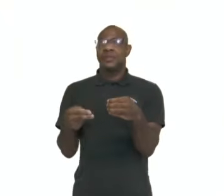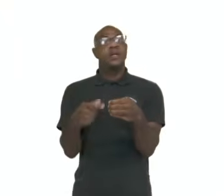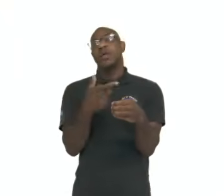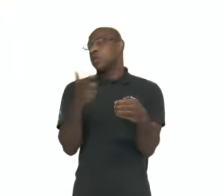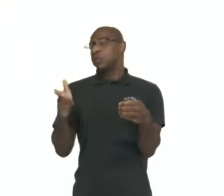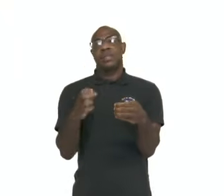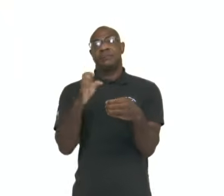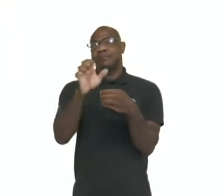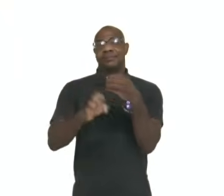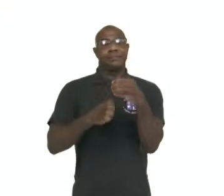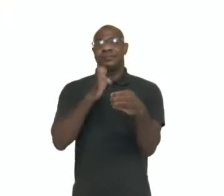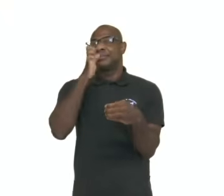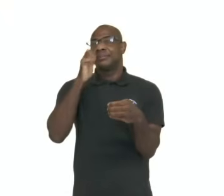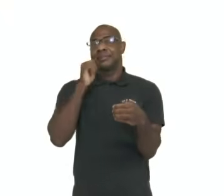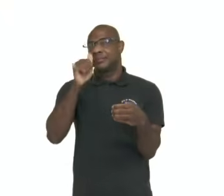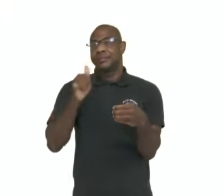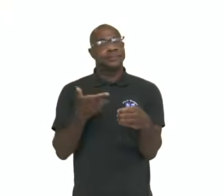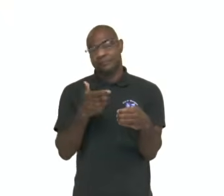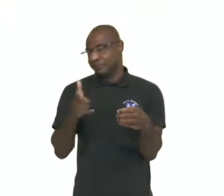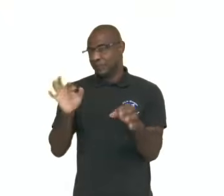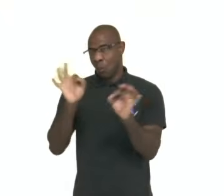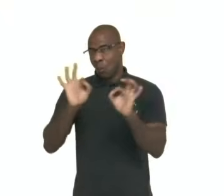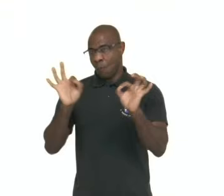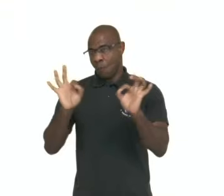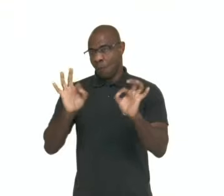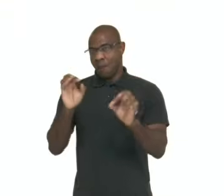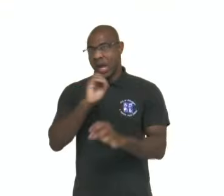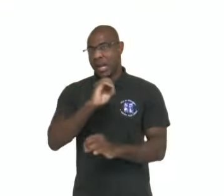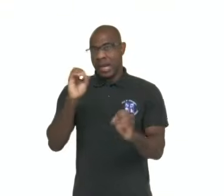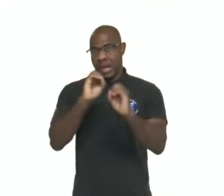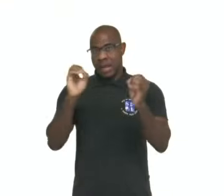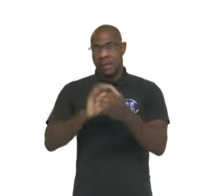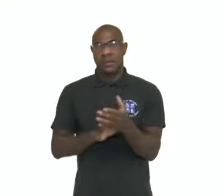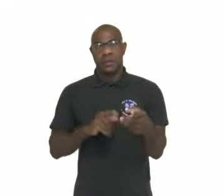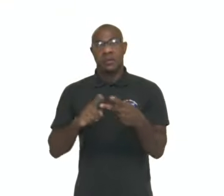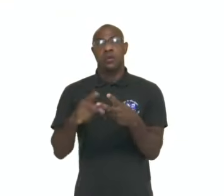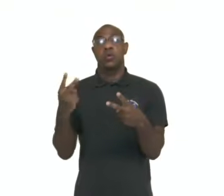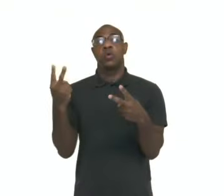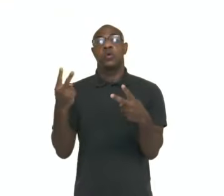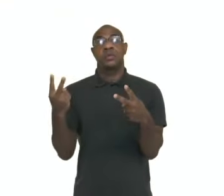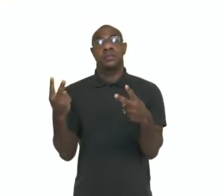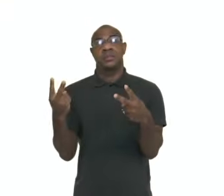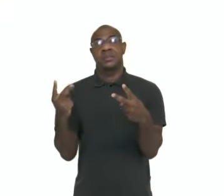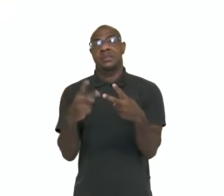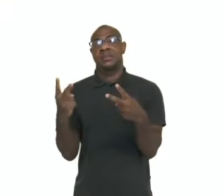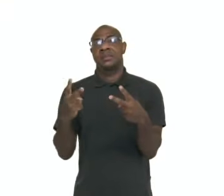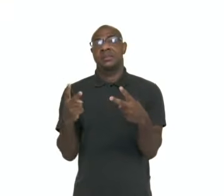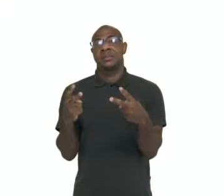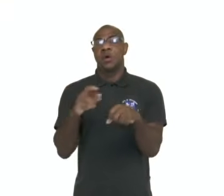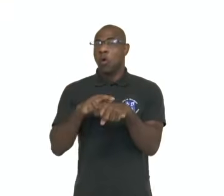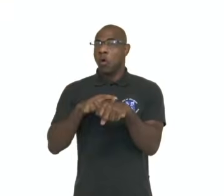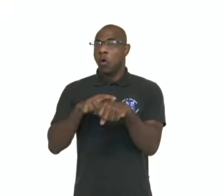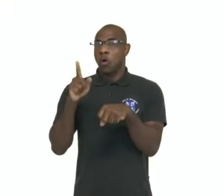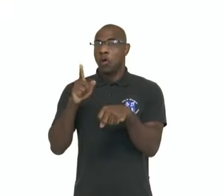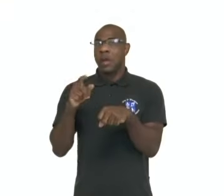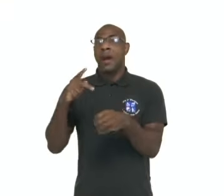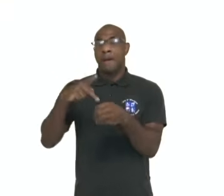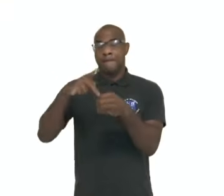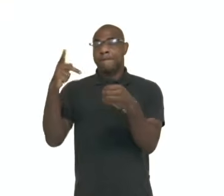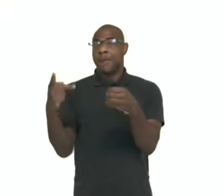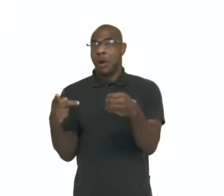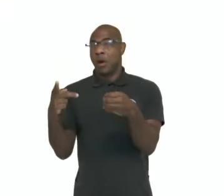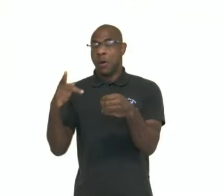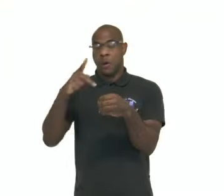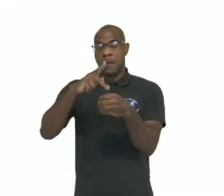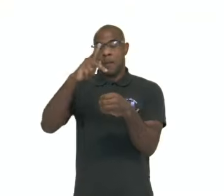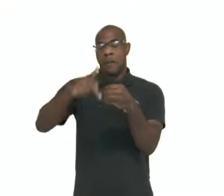carga, sem carga. Número 2, se refere a quê? A bolinha roxinha. O roxinho se refere a um próton e